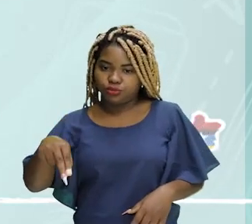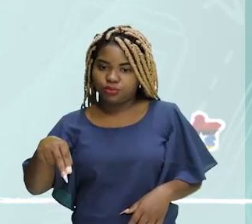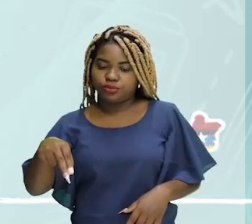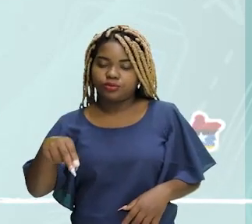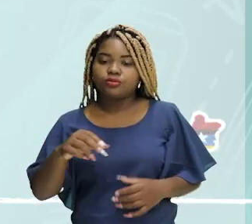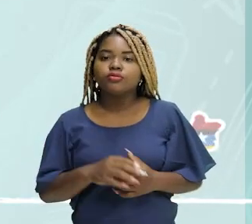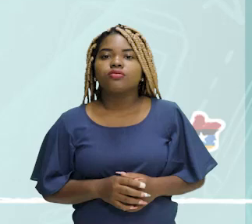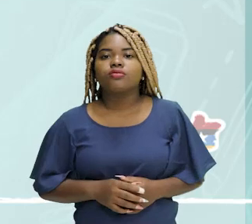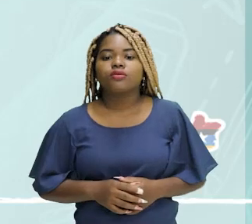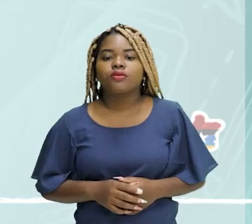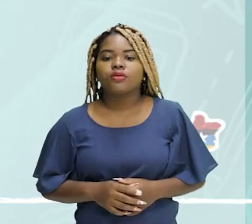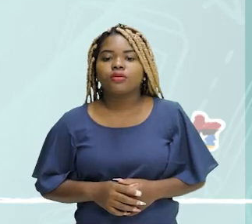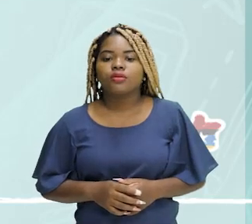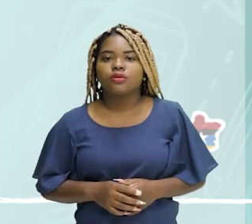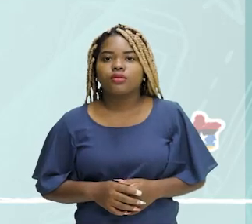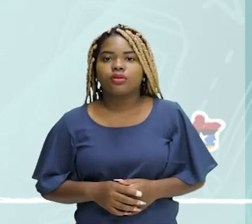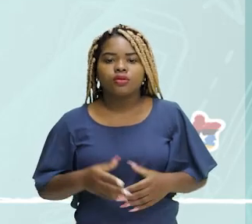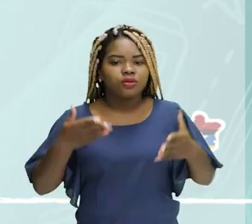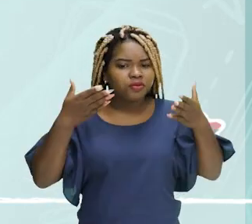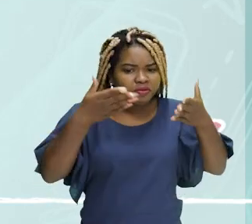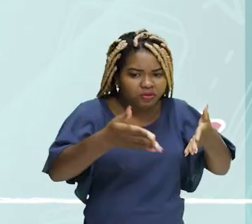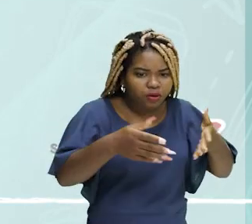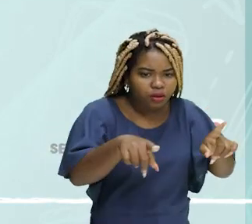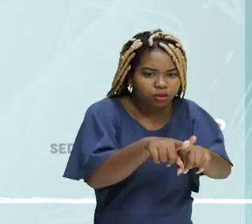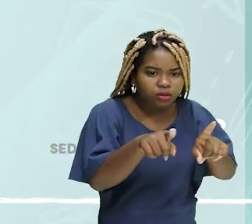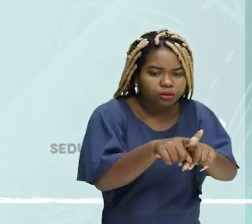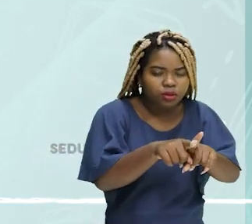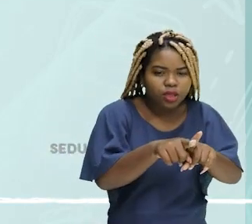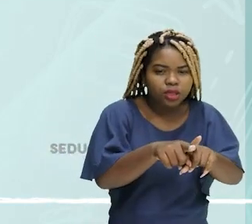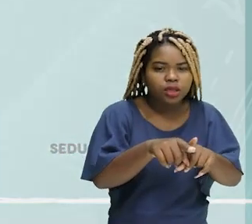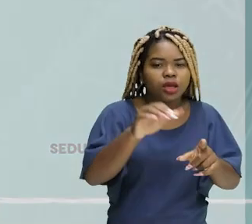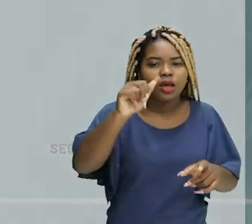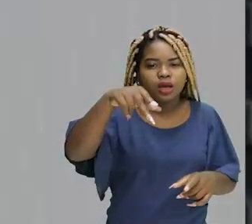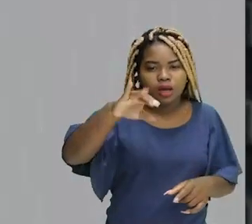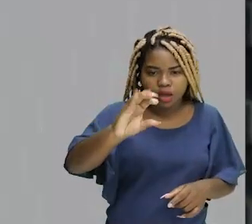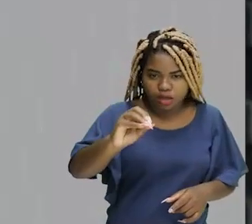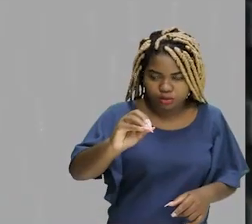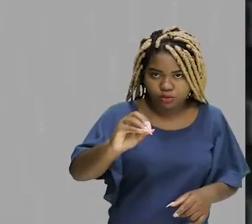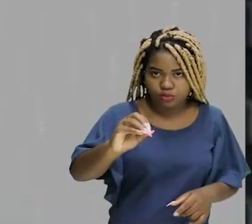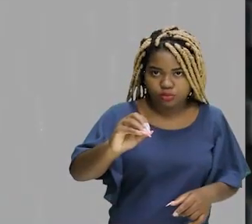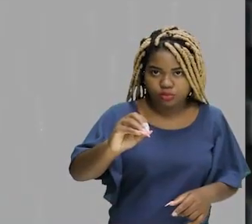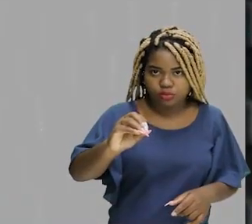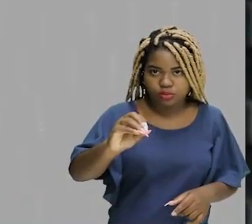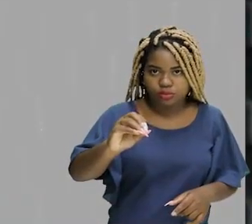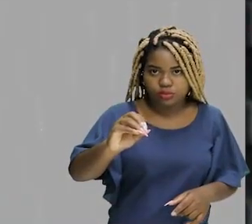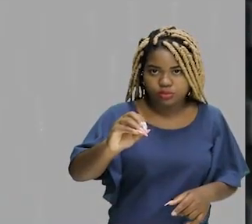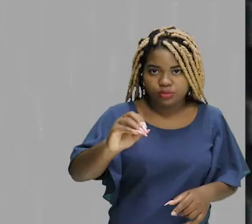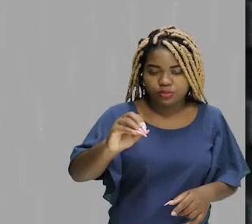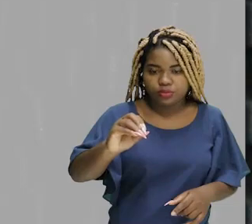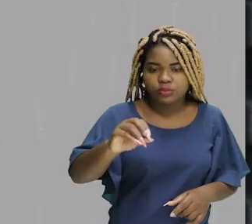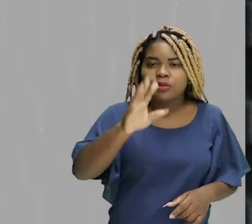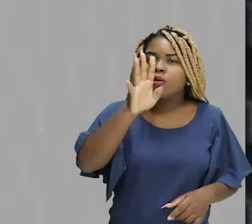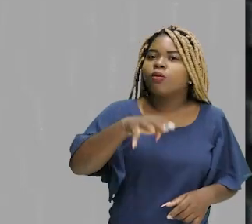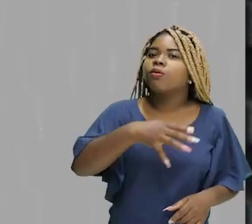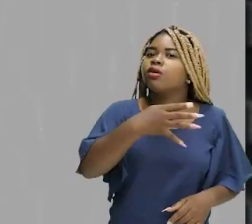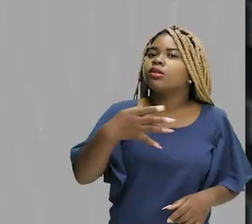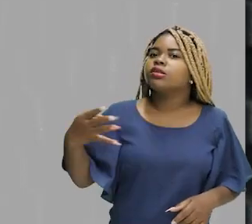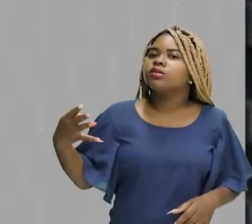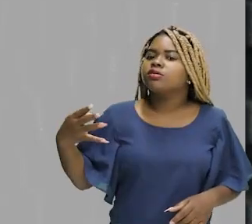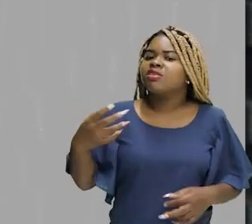Especialmente, eu quero destacar a parte dos ânions. E aí, com essa tela, a partir do momento que a gente começar a